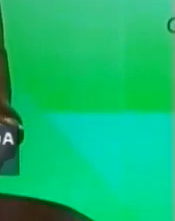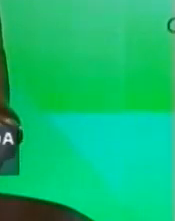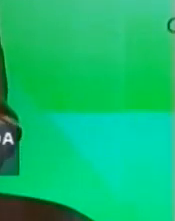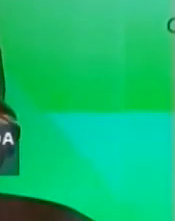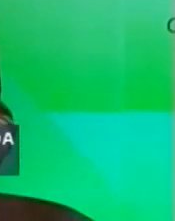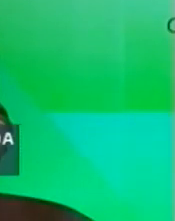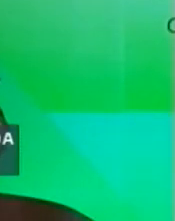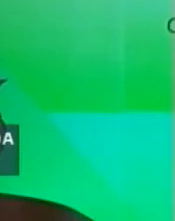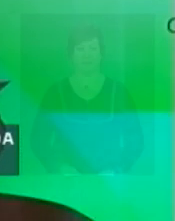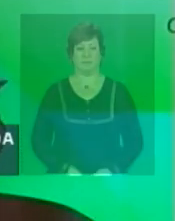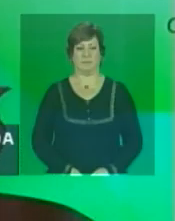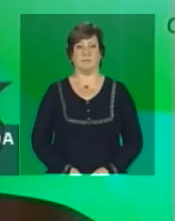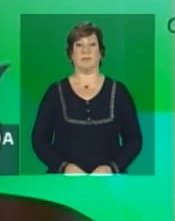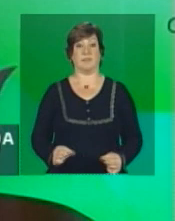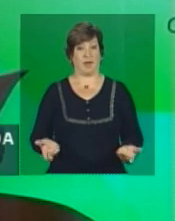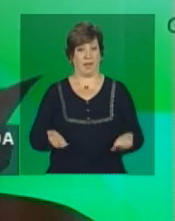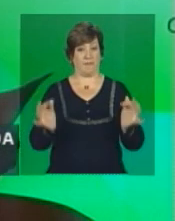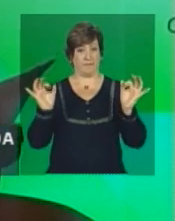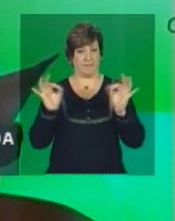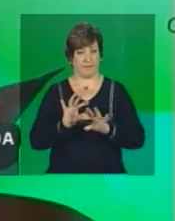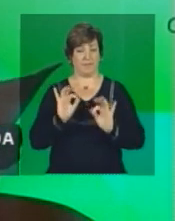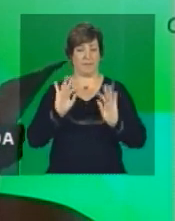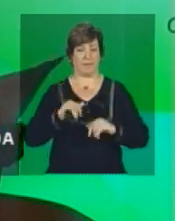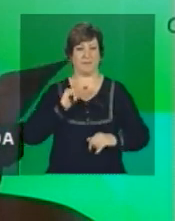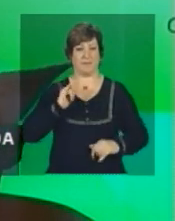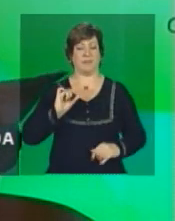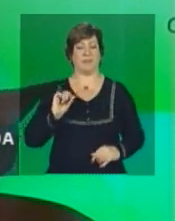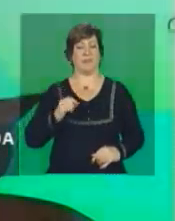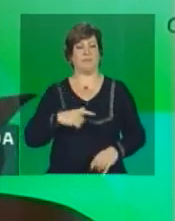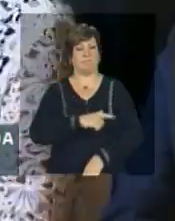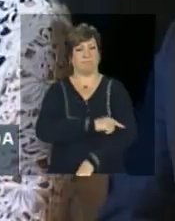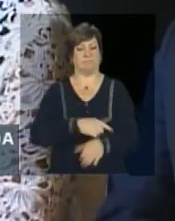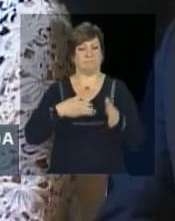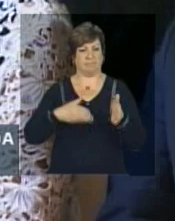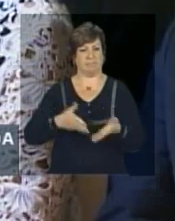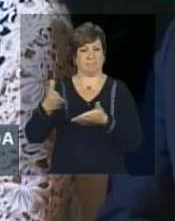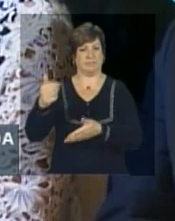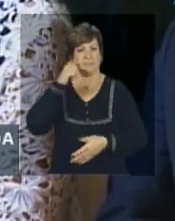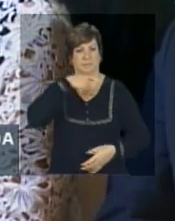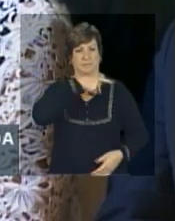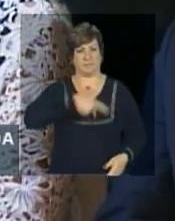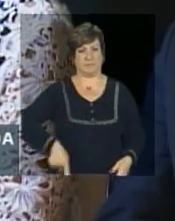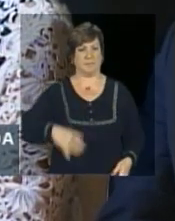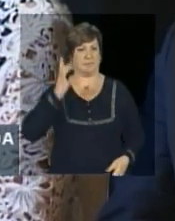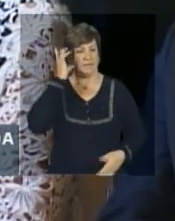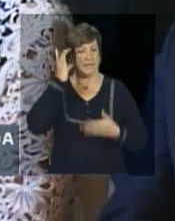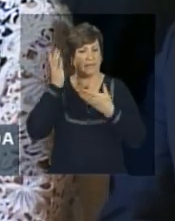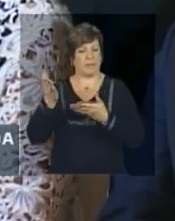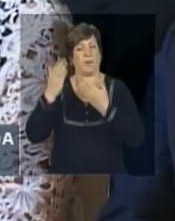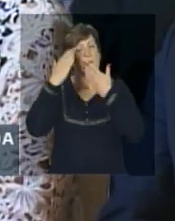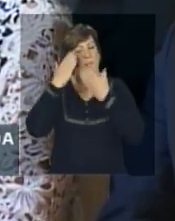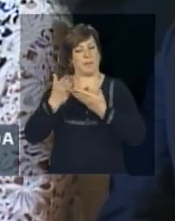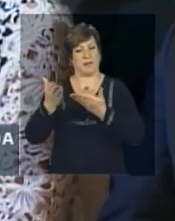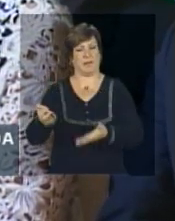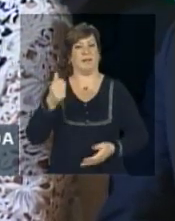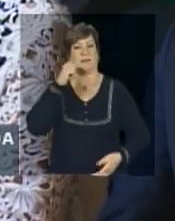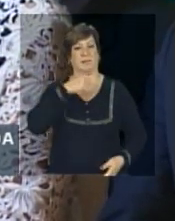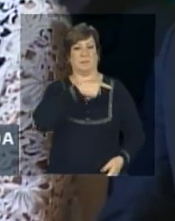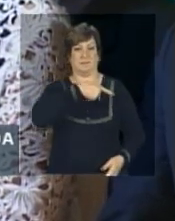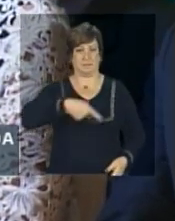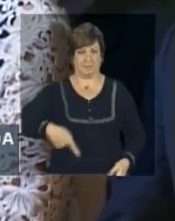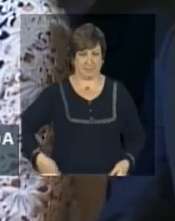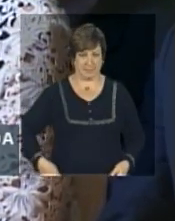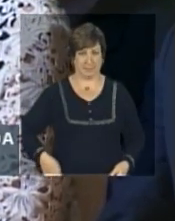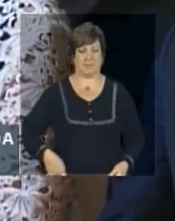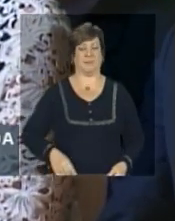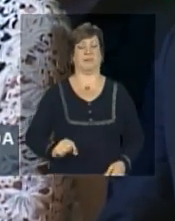fidelidade incondicional à presidenta da República, Dilma Rousseff. Agradeço à senhora presidenta, aos ministros